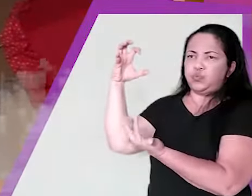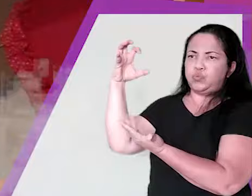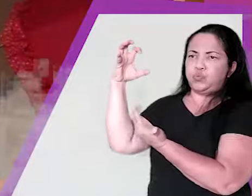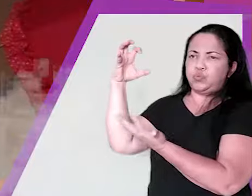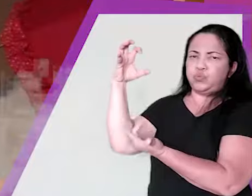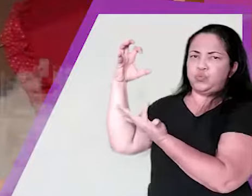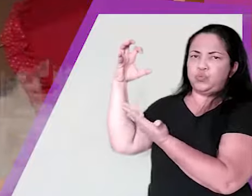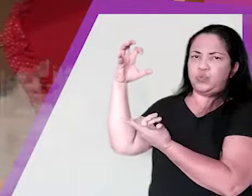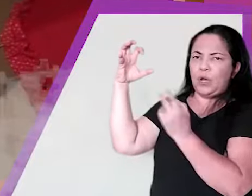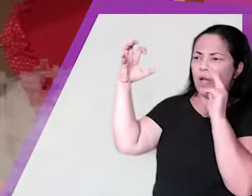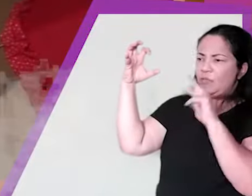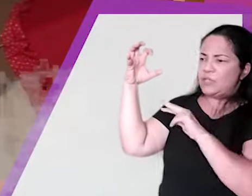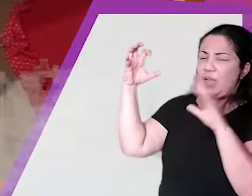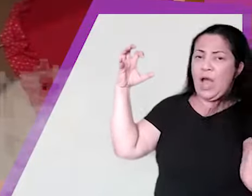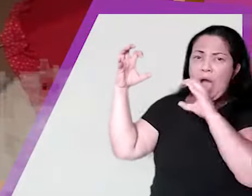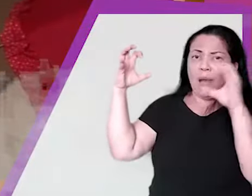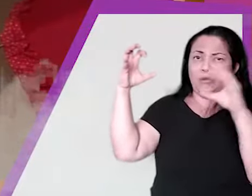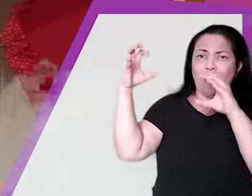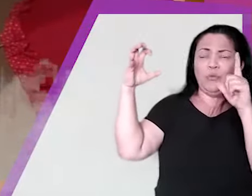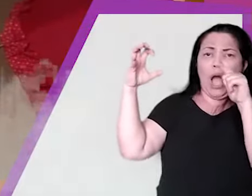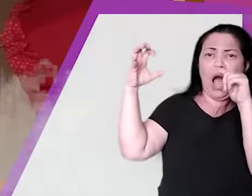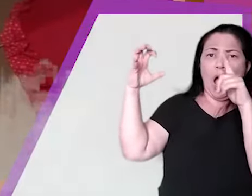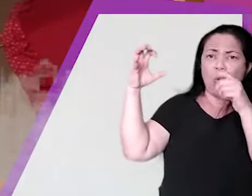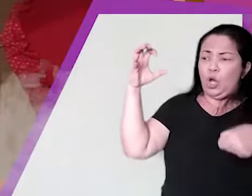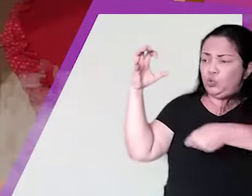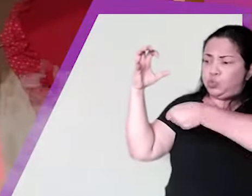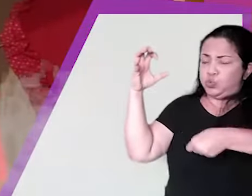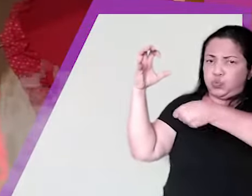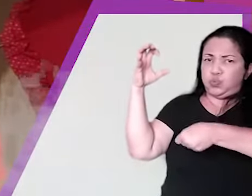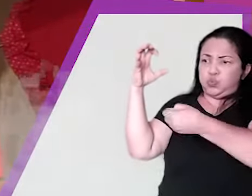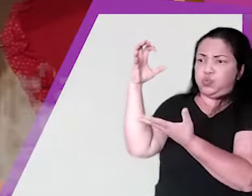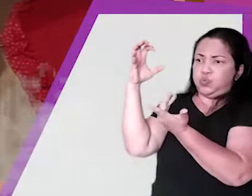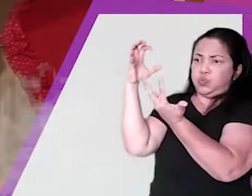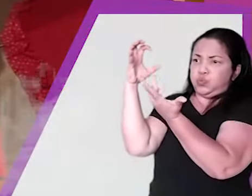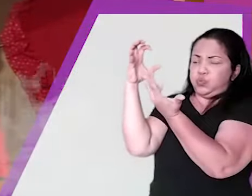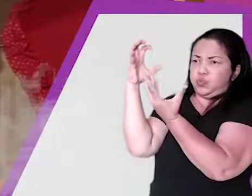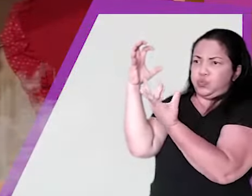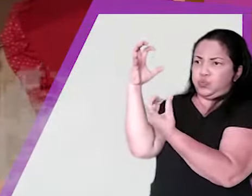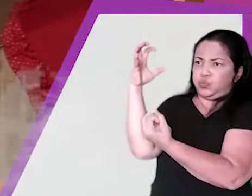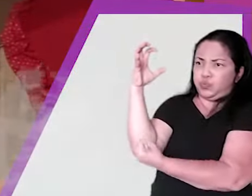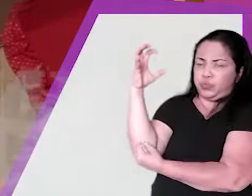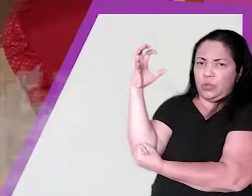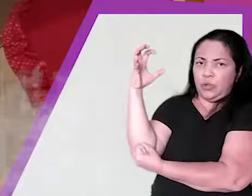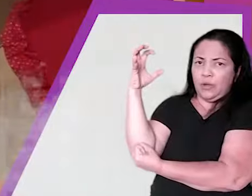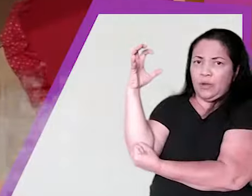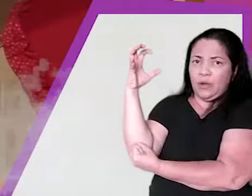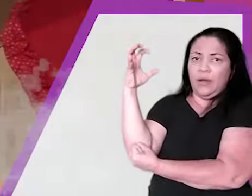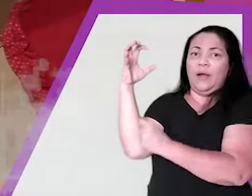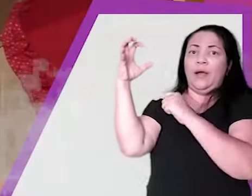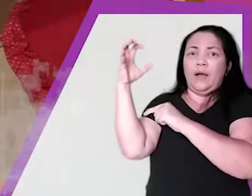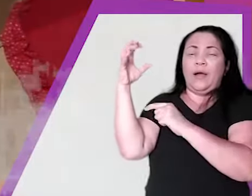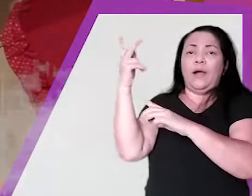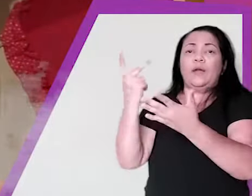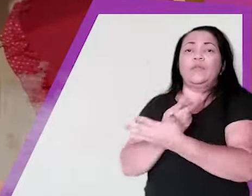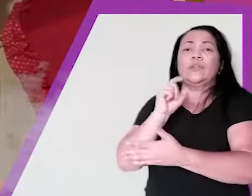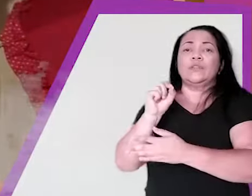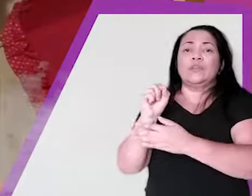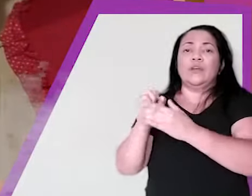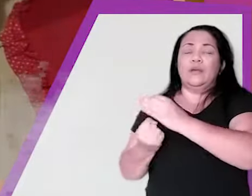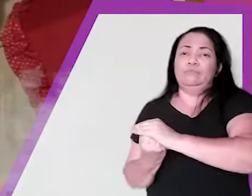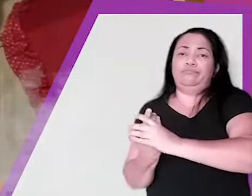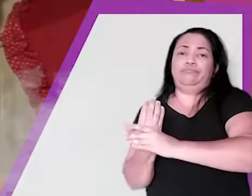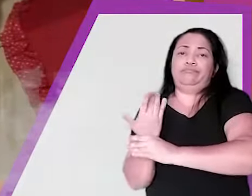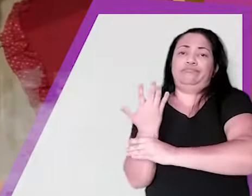fogo. Por exemplo, tem uma área protegida. Você fala, não vai pegar fogo. Se começar a pegar fogo, a gente vai lá e apaga o fogo. A vegetação vai